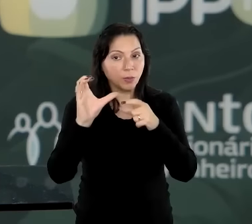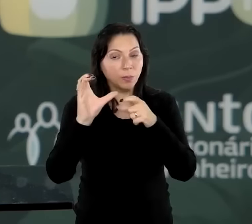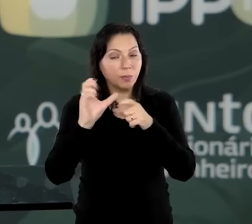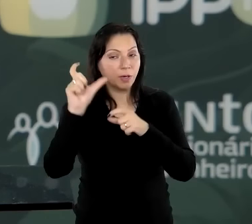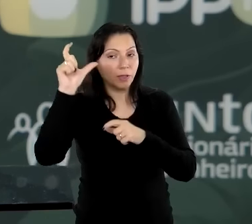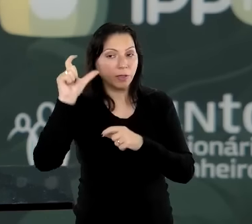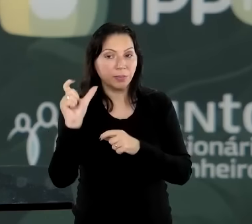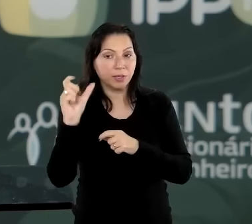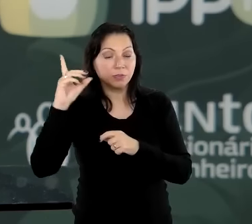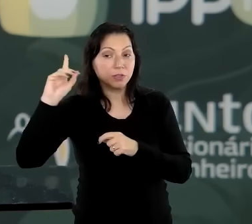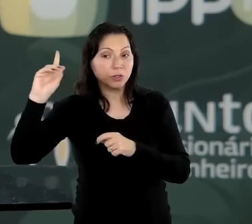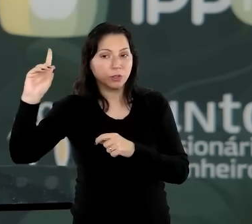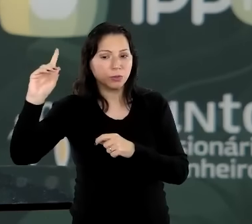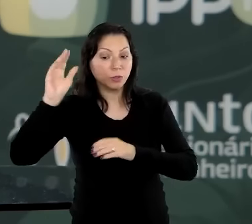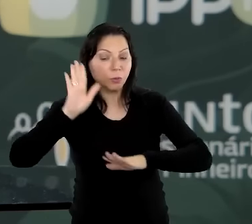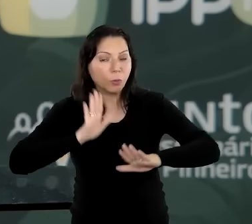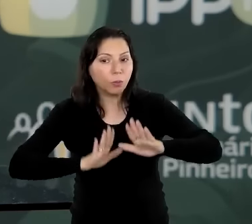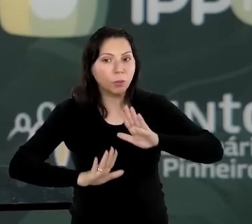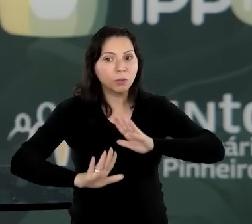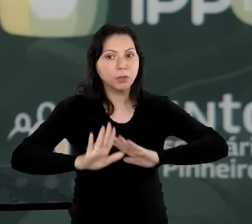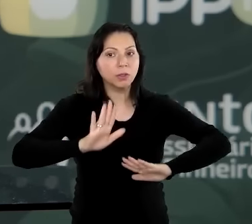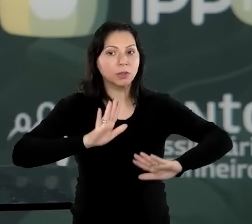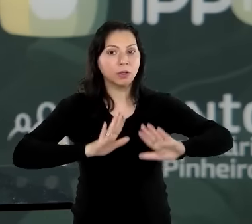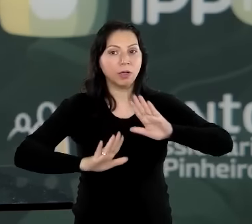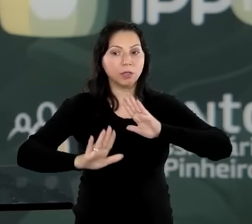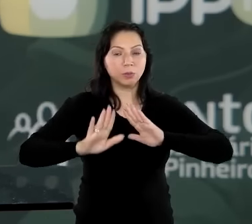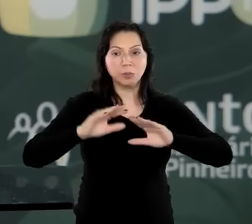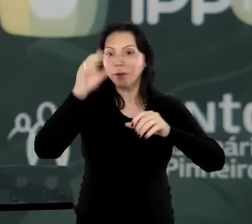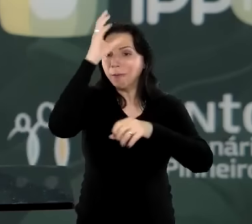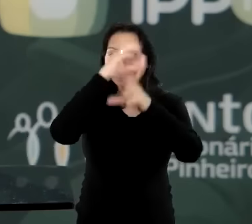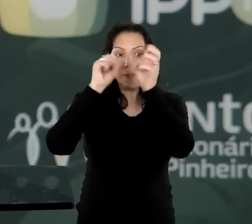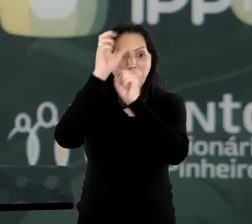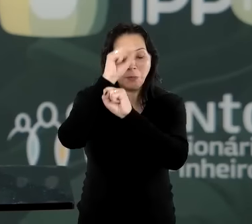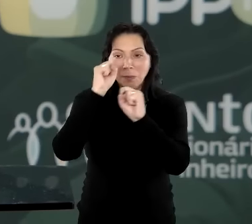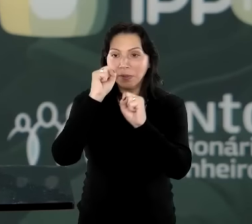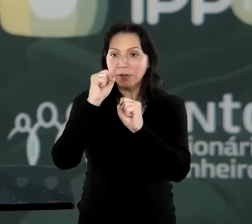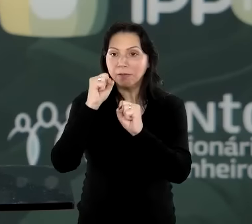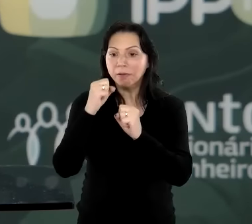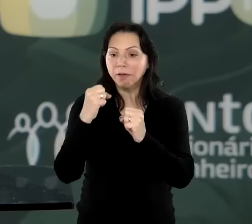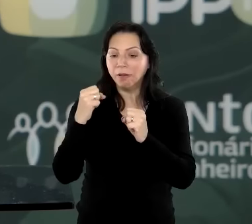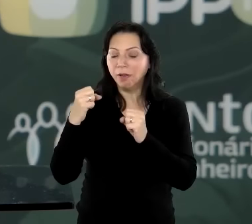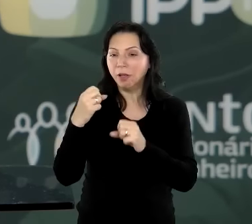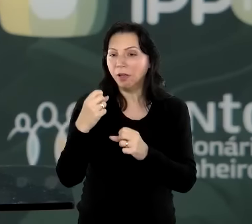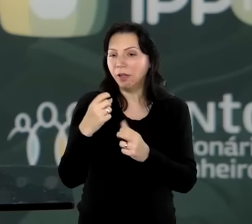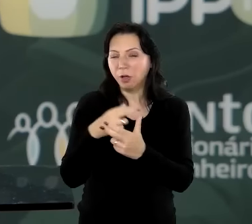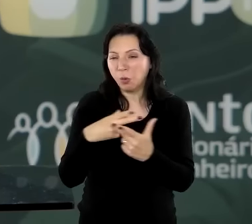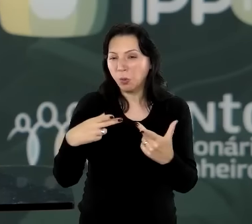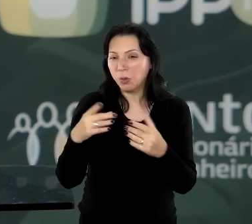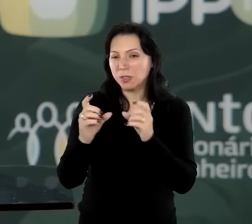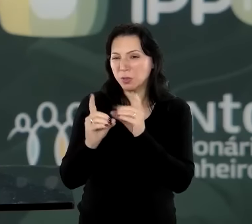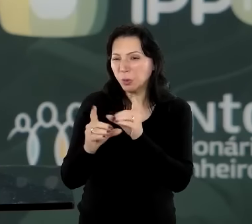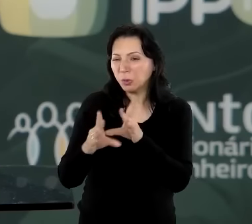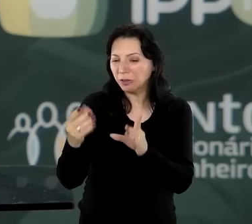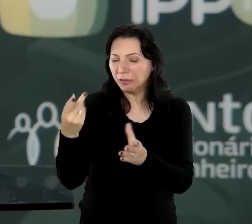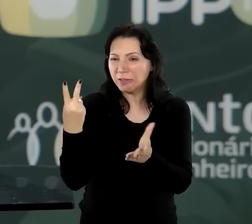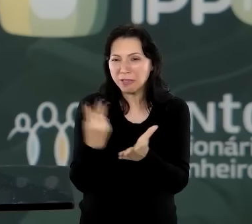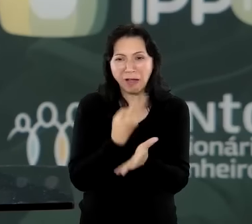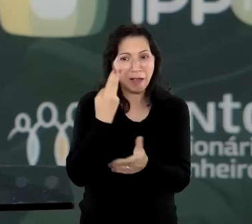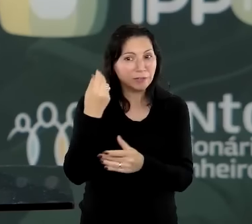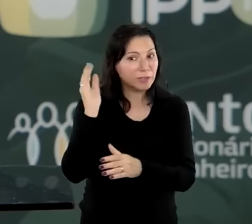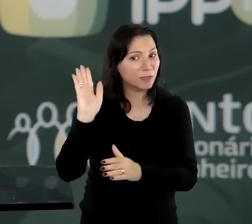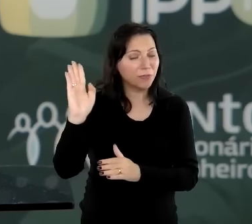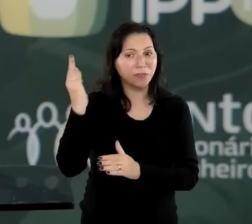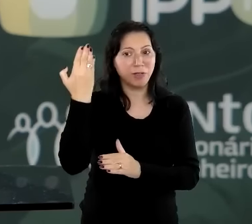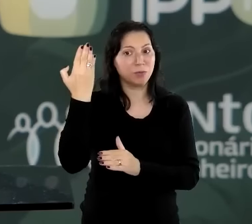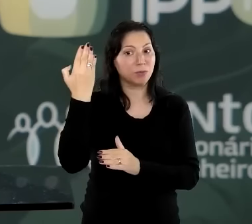que vocês não sejam seduzidos por falsas doutrinas, por falsos mestres, por doutrinas